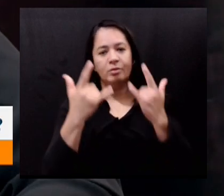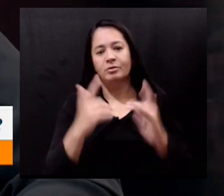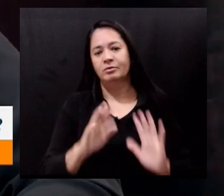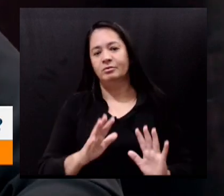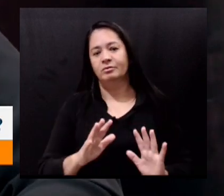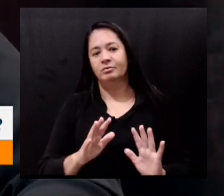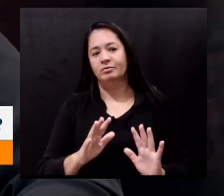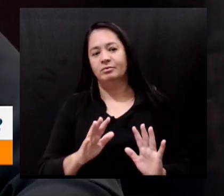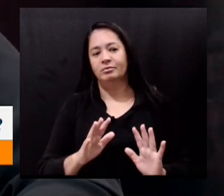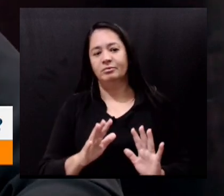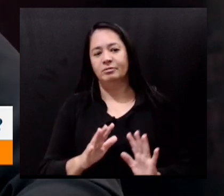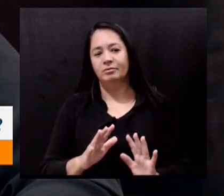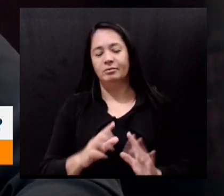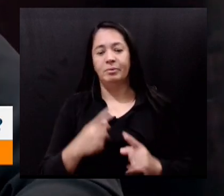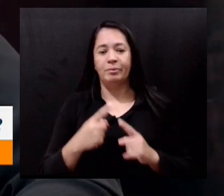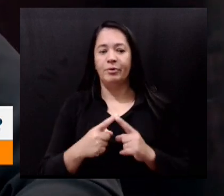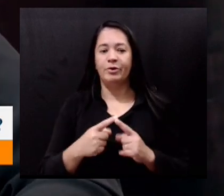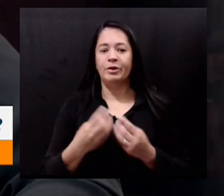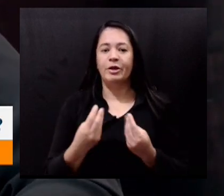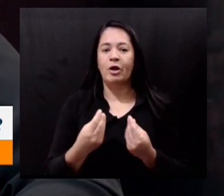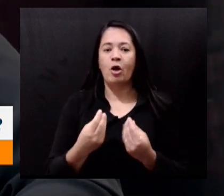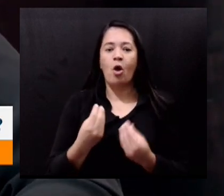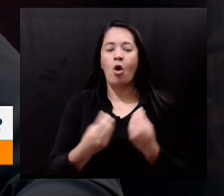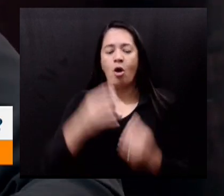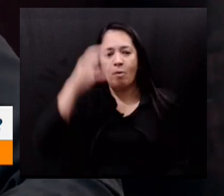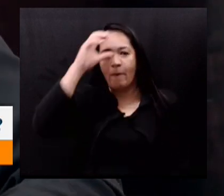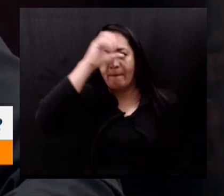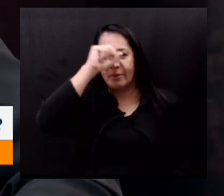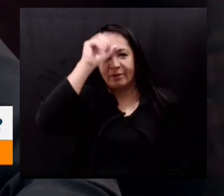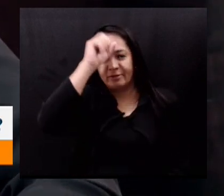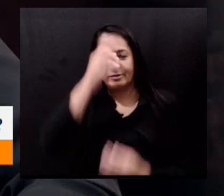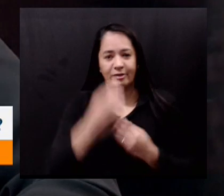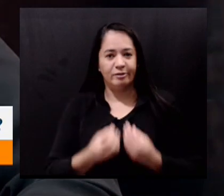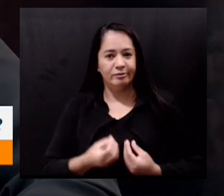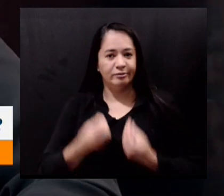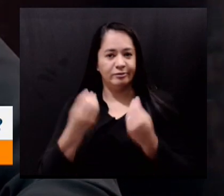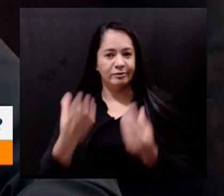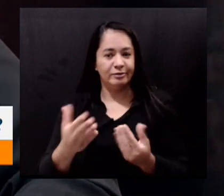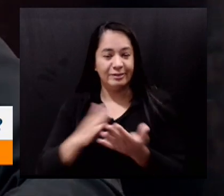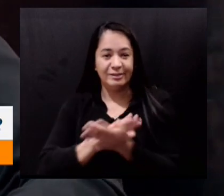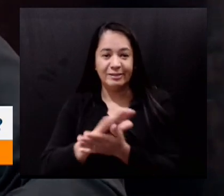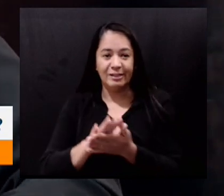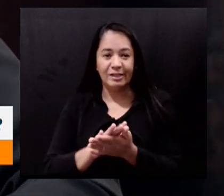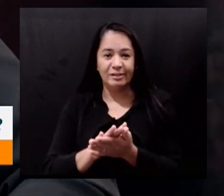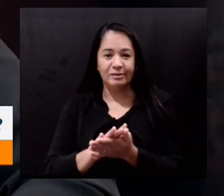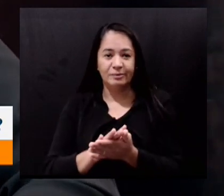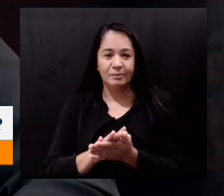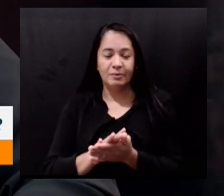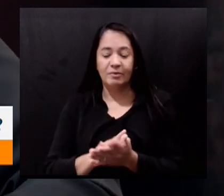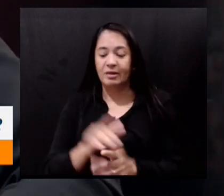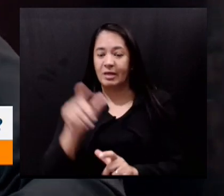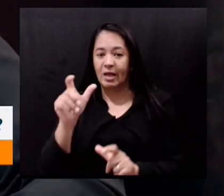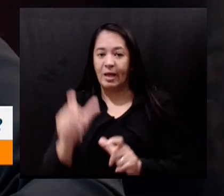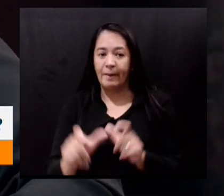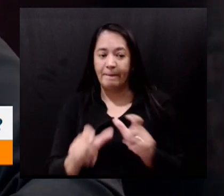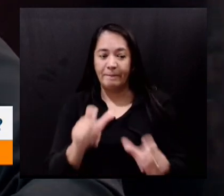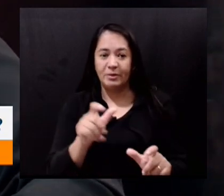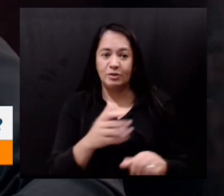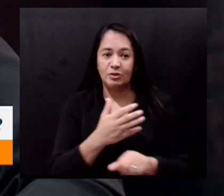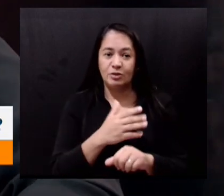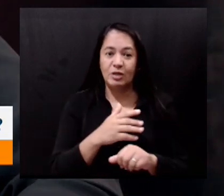porque não traz o aprendizado, né, o aprendizado ele não estou dizendo que a pessoa que cometeu porque às vezes a pessoa